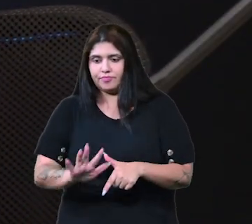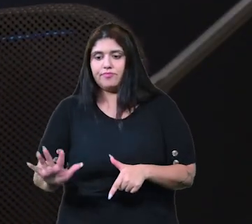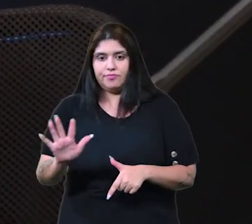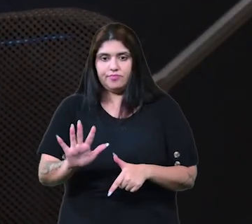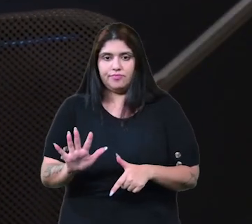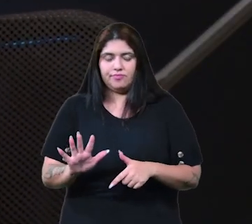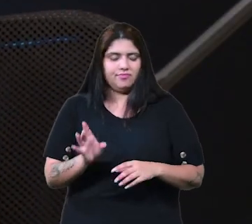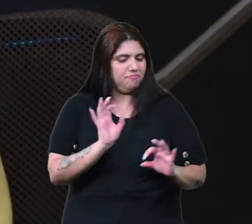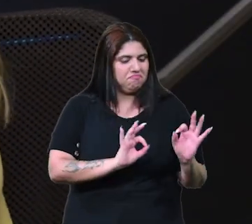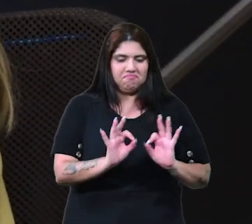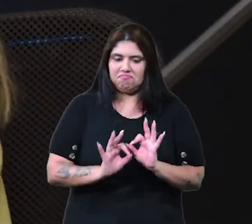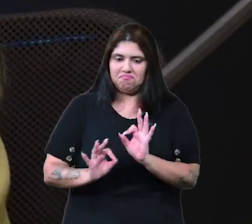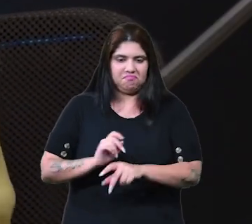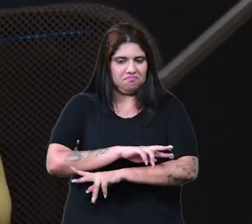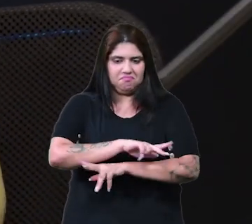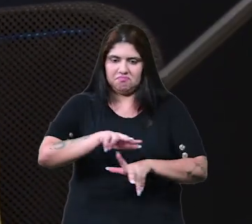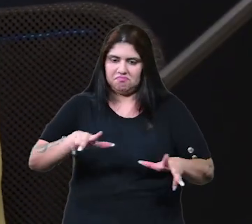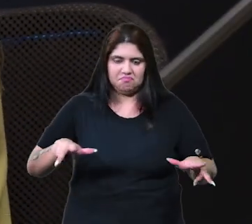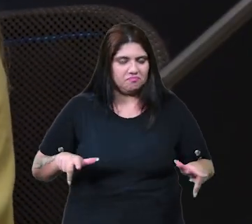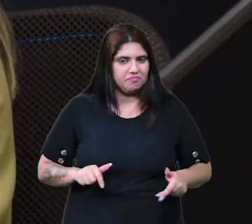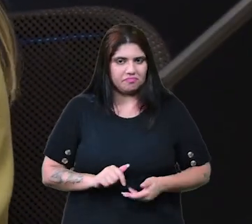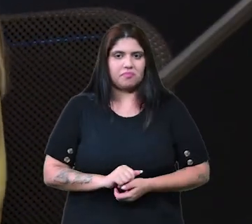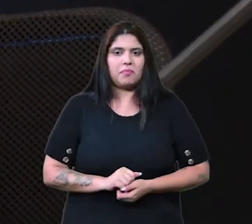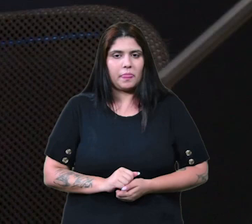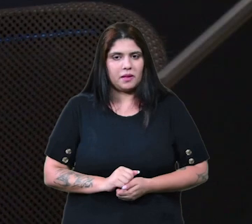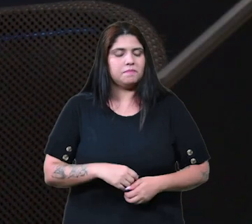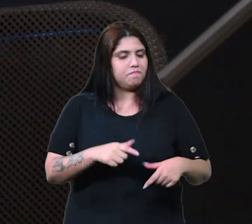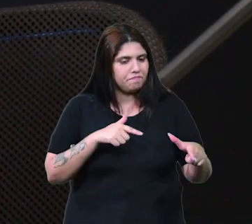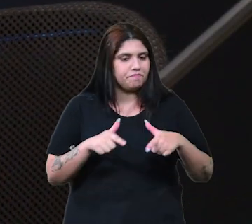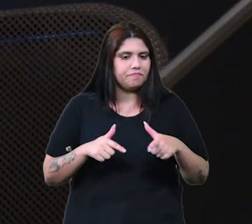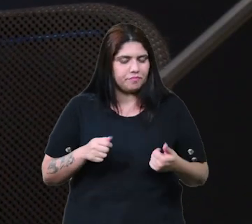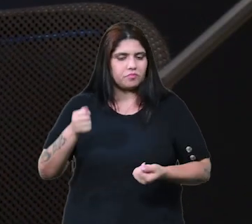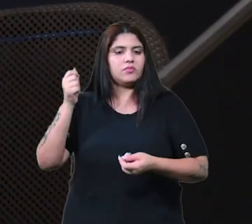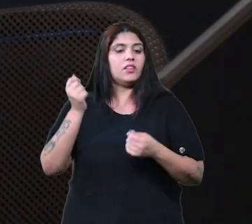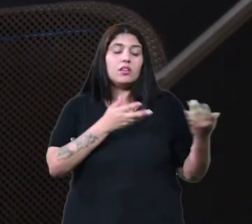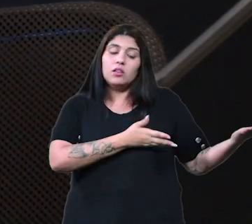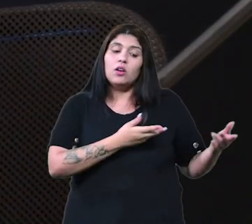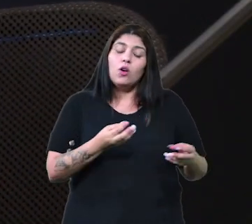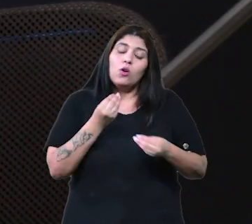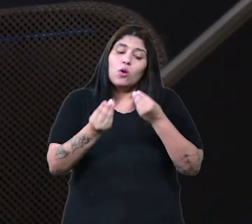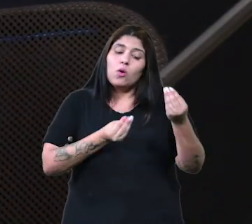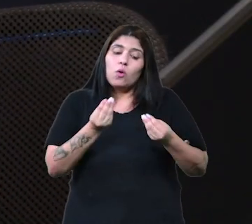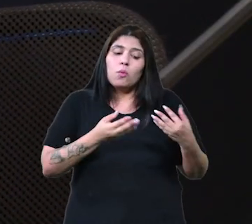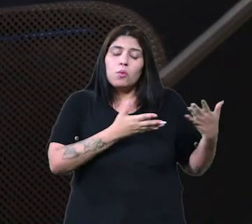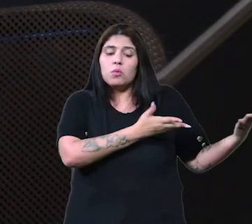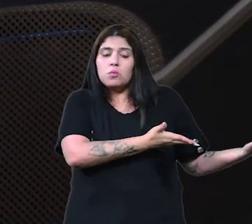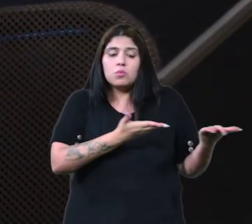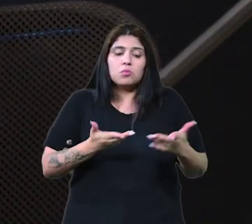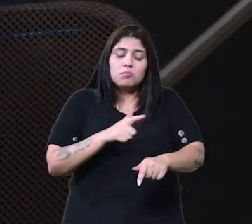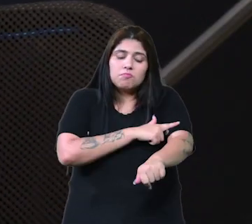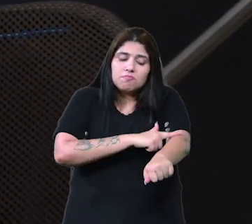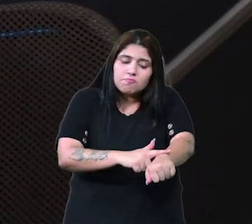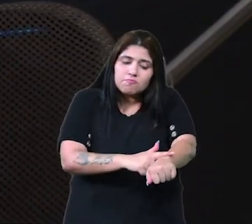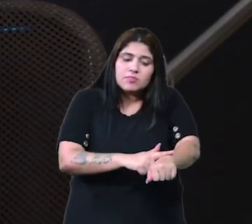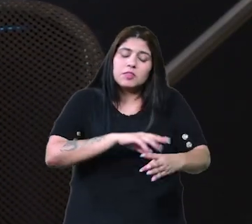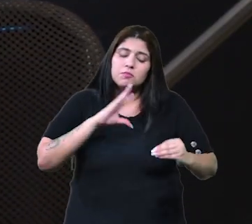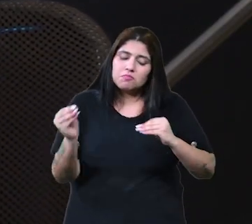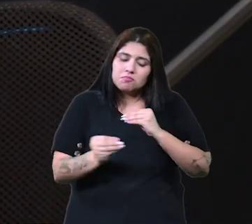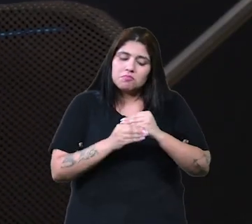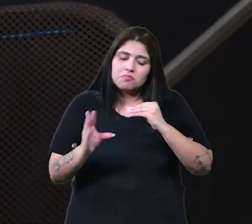de organizações, né, para estar atuando de forma hospitaleira e assim agregando valor para aquele serviço,